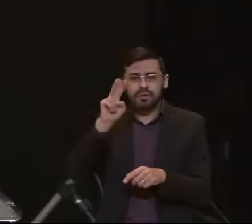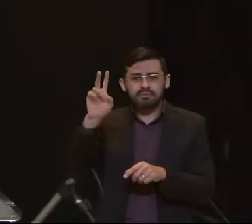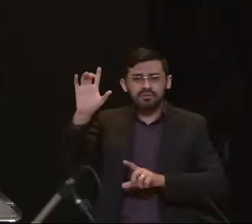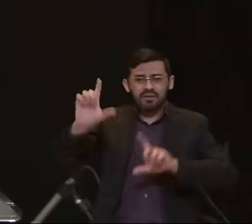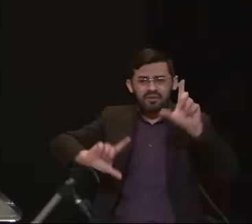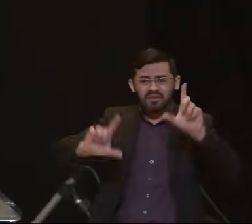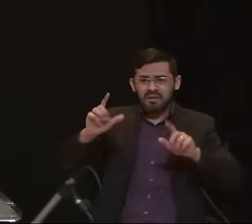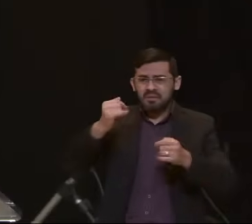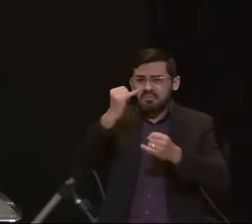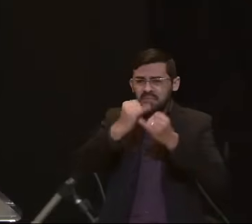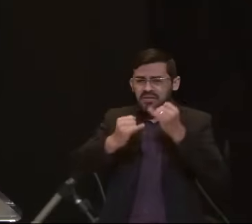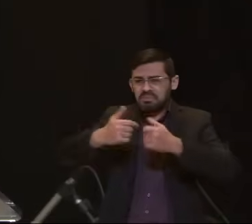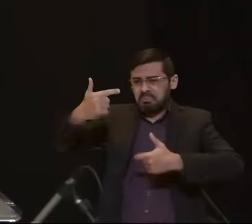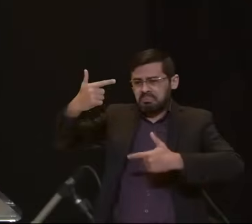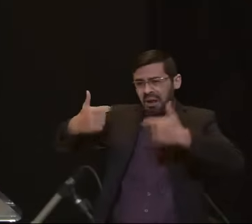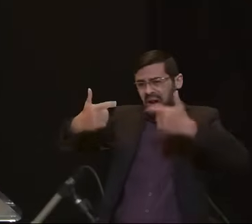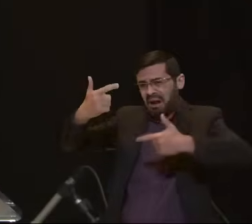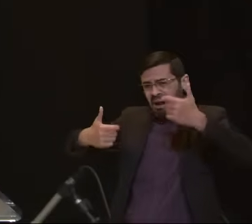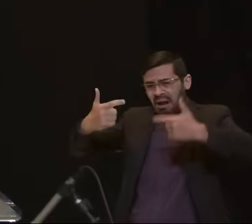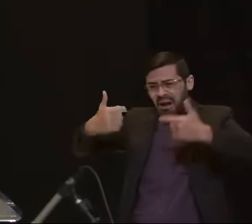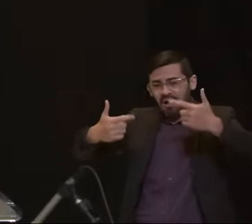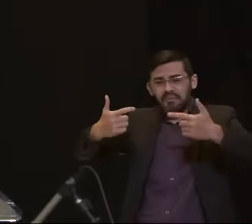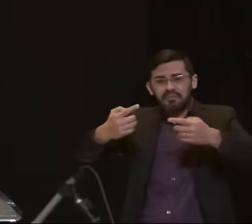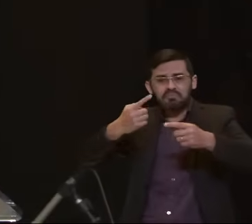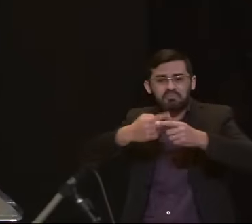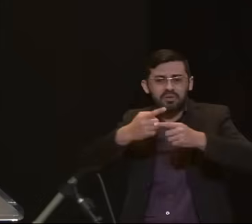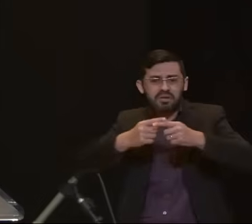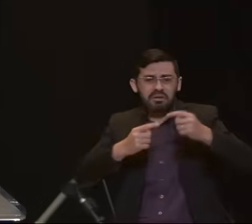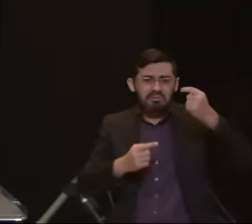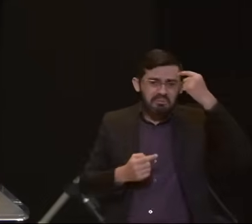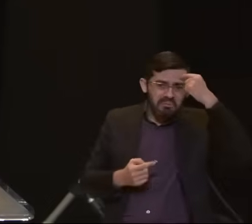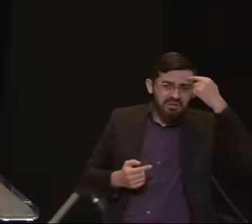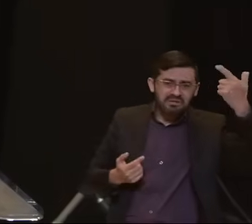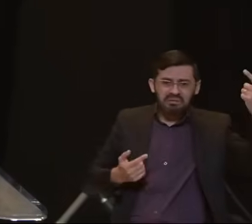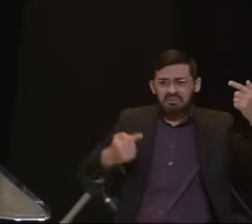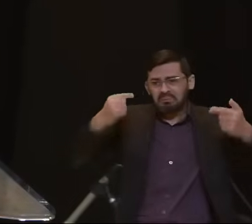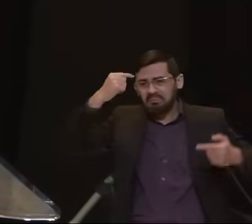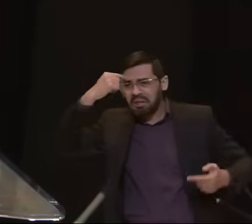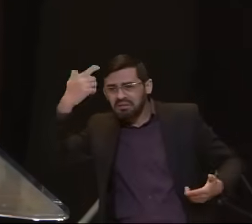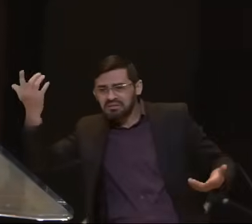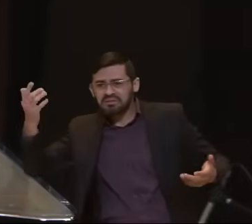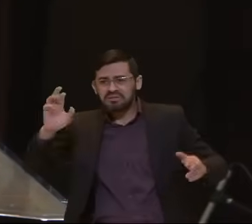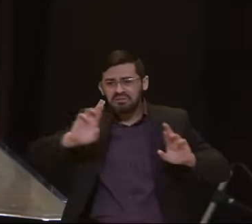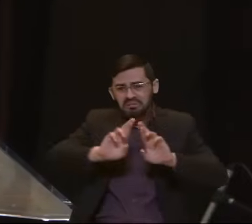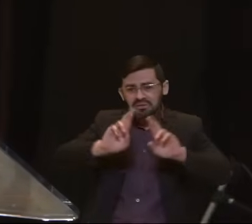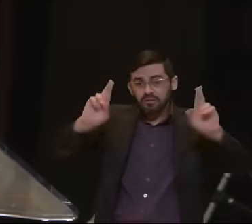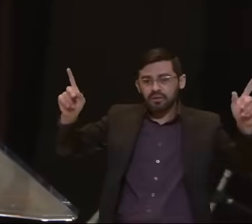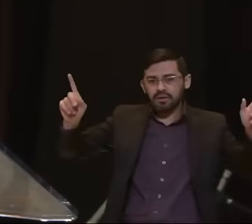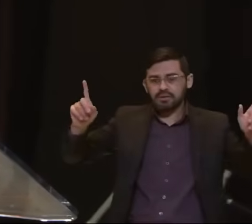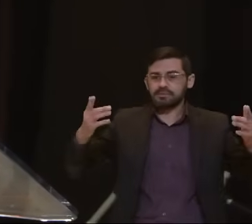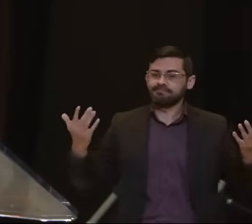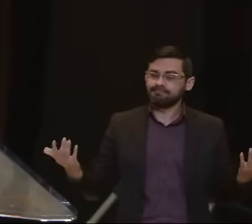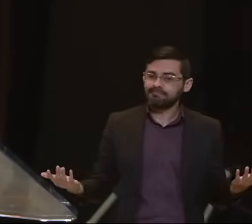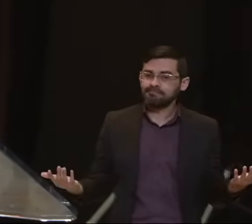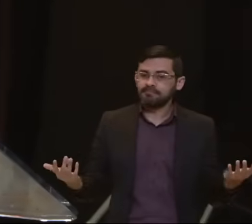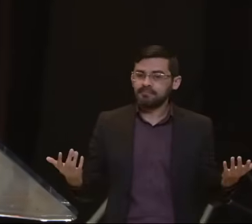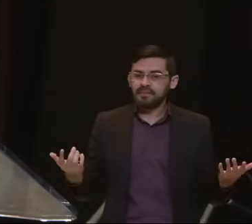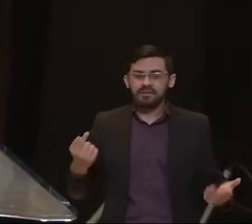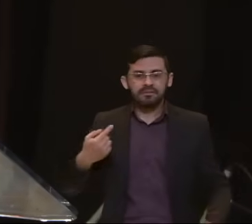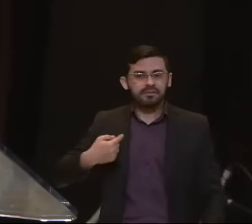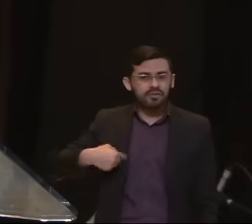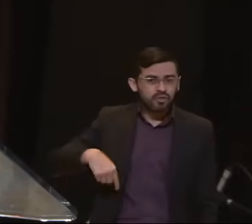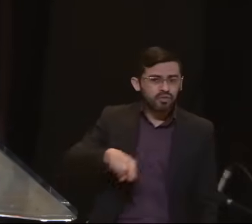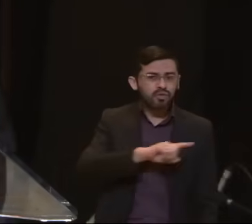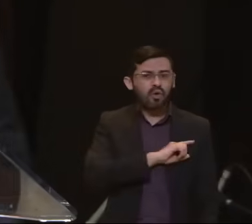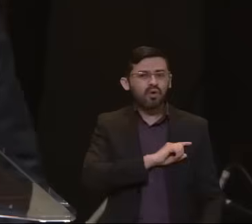uma guerra de irmão contra irmão, porque um pensa A, o outro pensa B. Querido, nós não